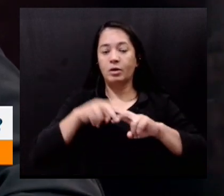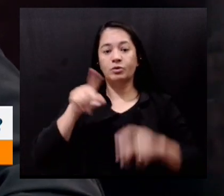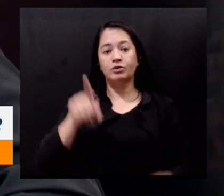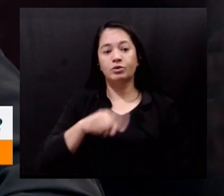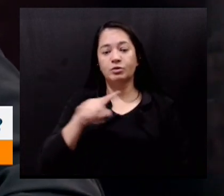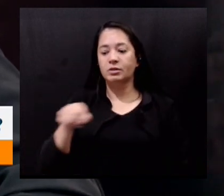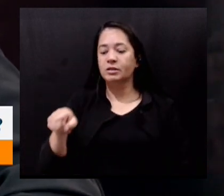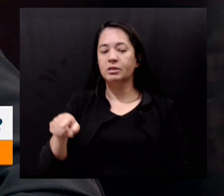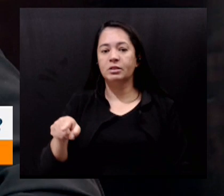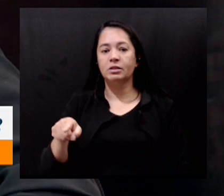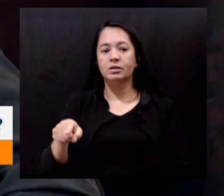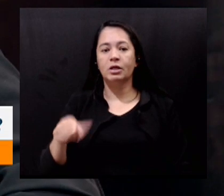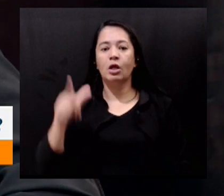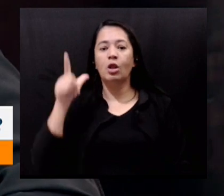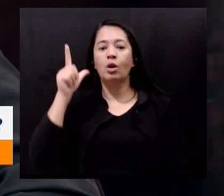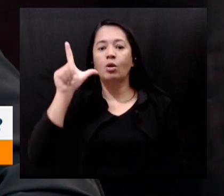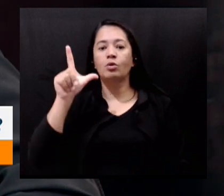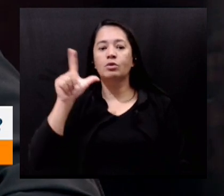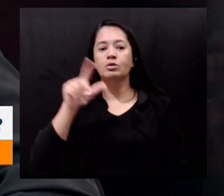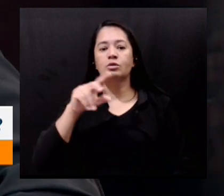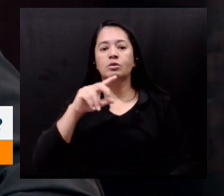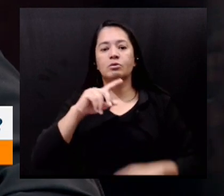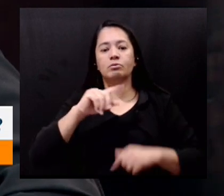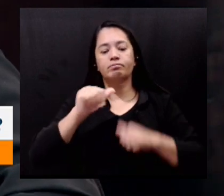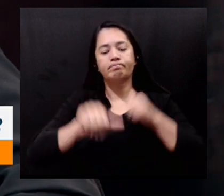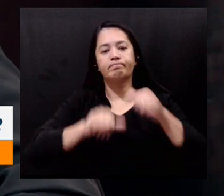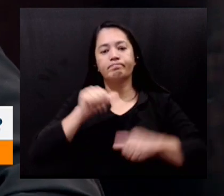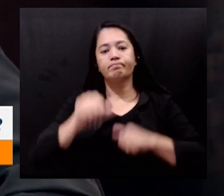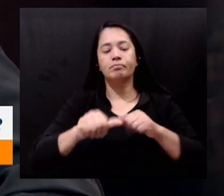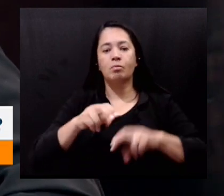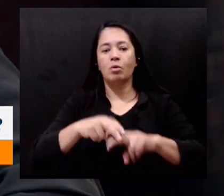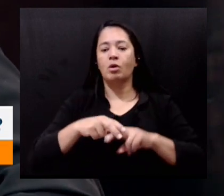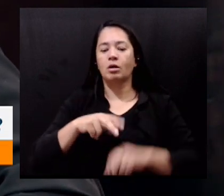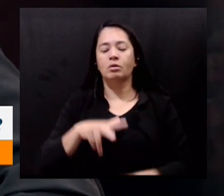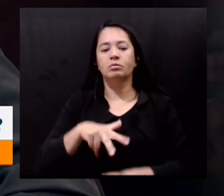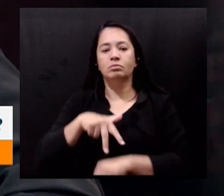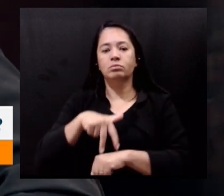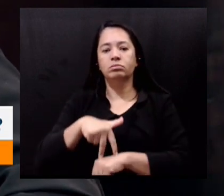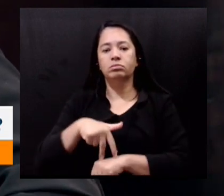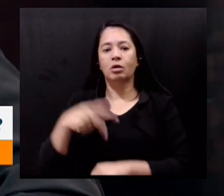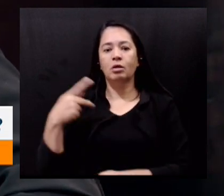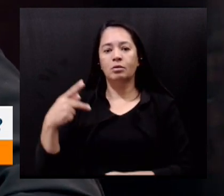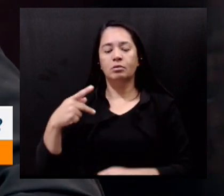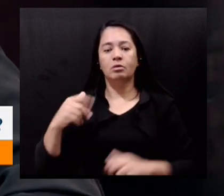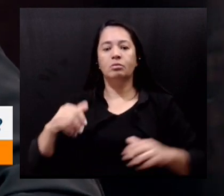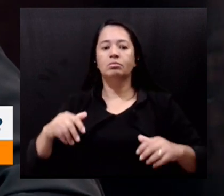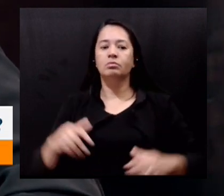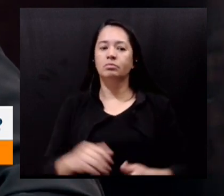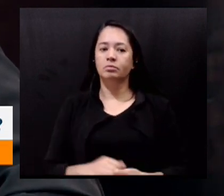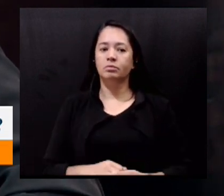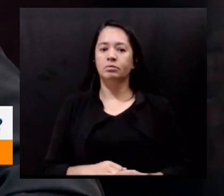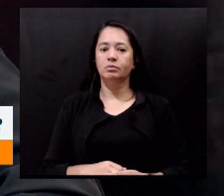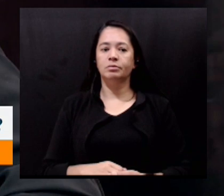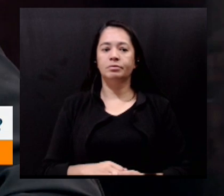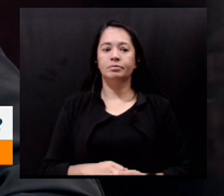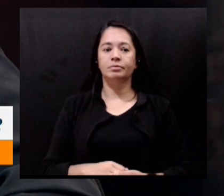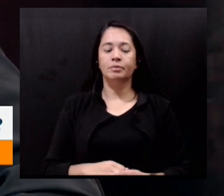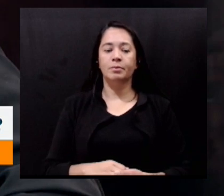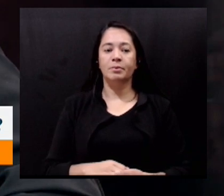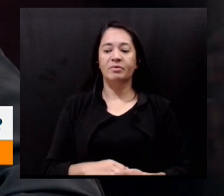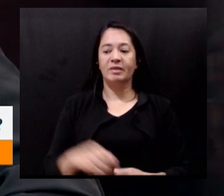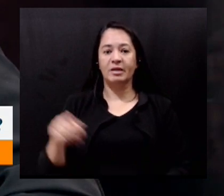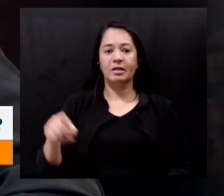conseguiu reverter essa situação pela postura que ela teve depois do cancelamento. E uhum. ela relata que foi